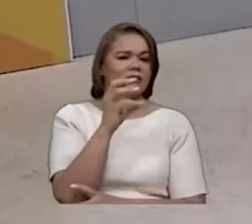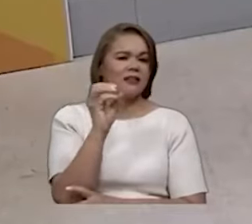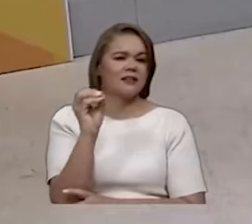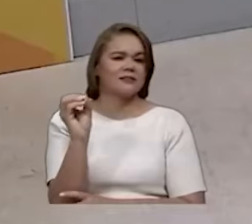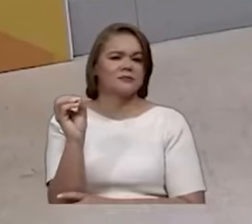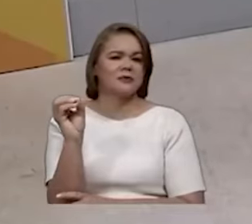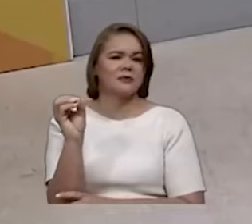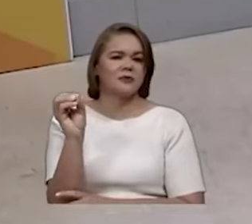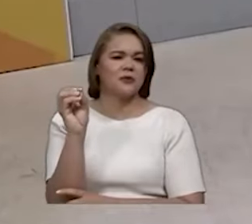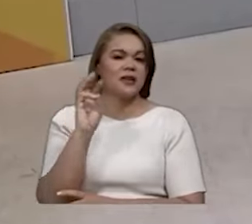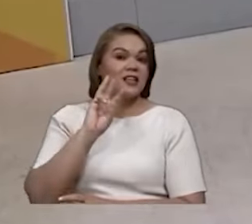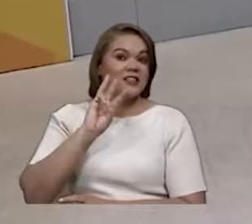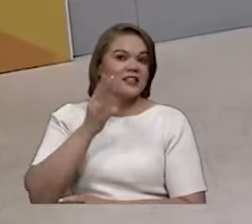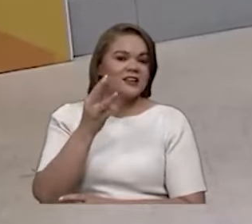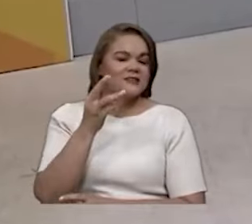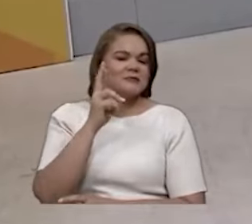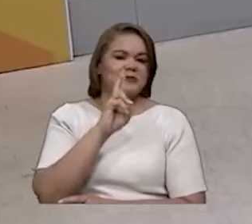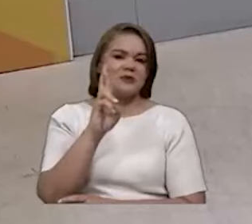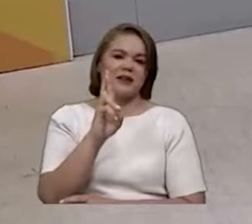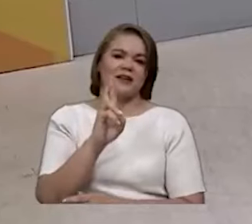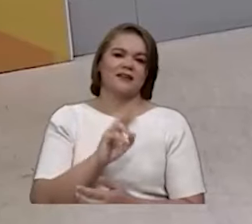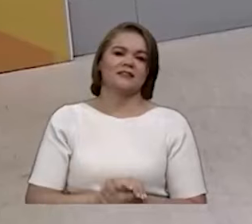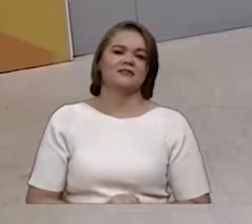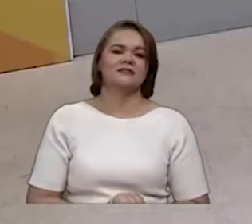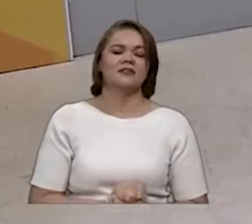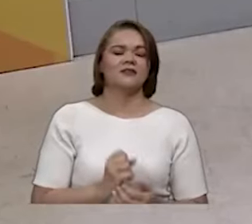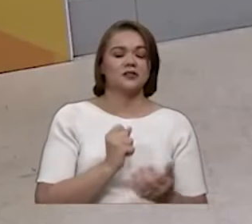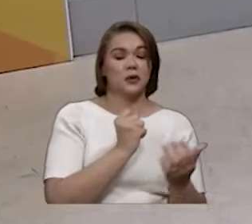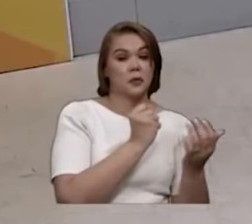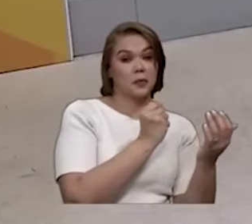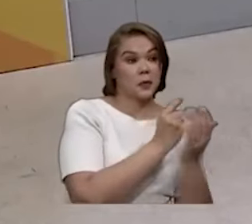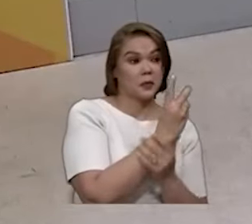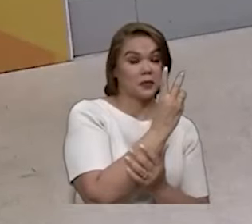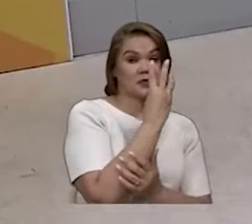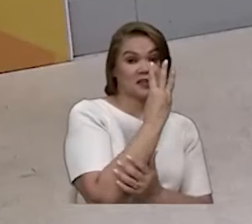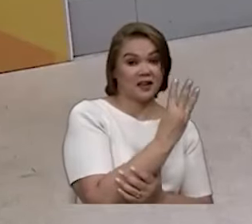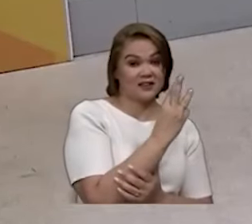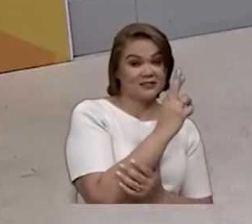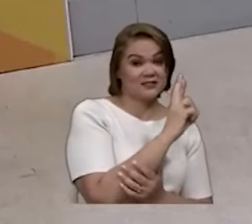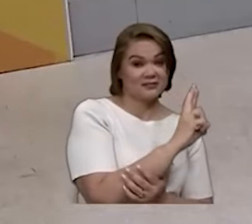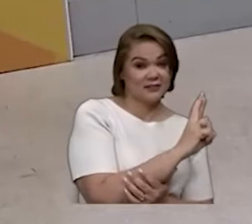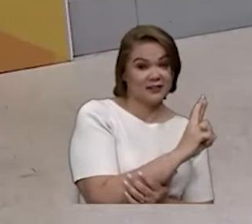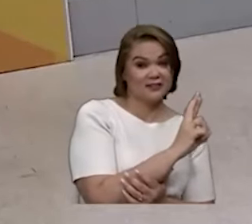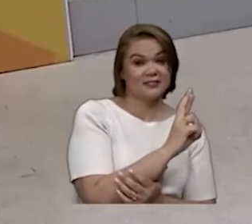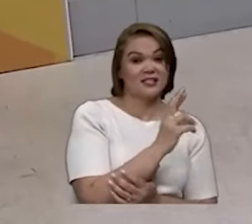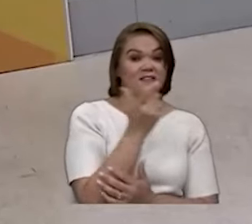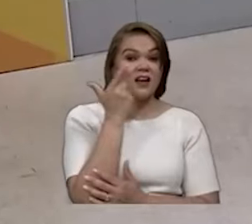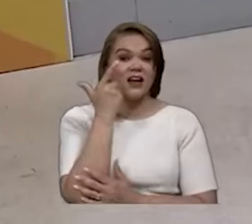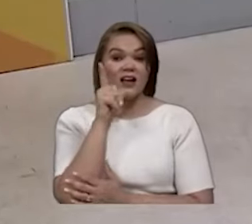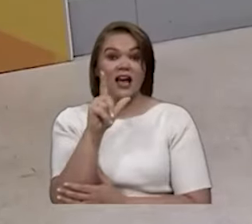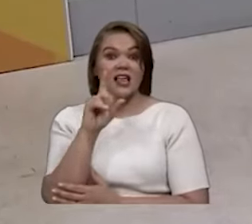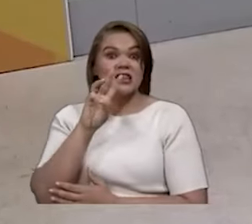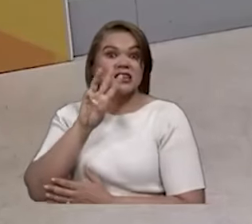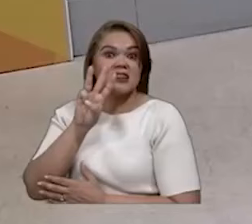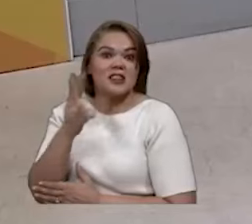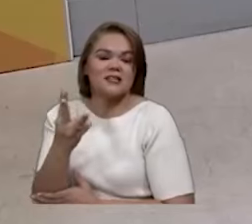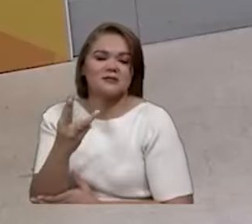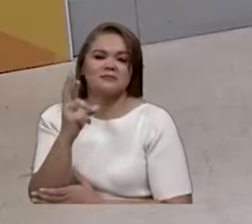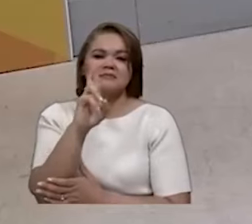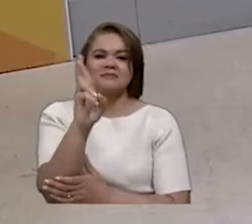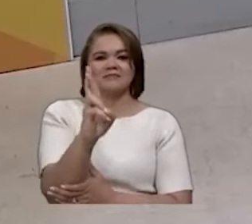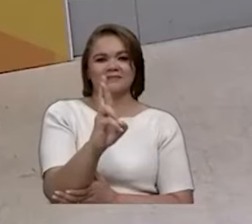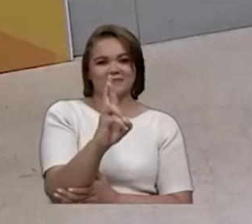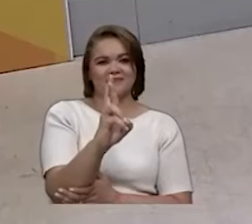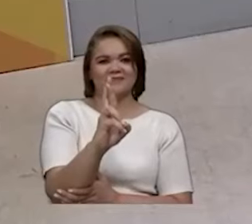é, 3 investiu mil 3 reais. E leva 3 mil. Não tem não, outro, não, não tem não, outro. Não tem, não tem. É isso que eu falo, Black Friday de